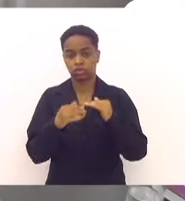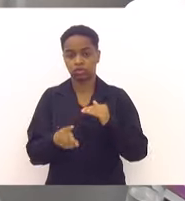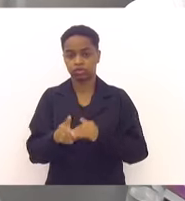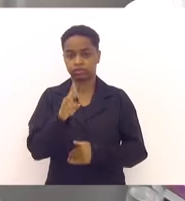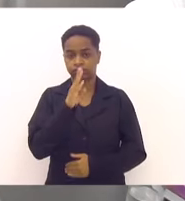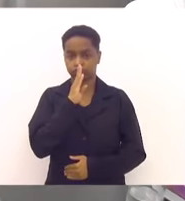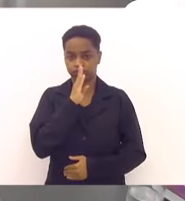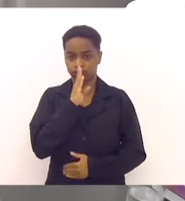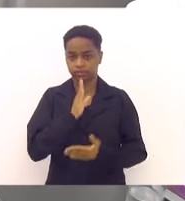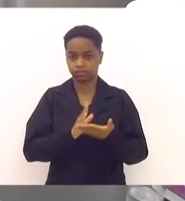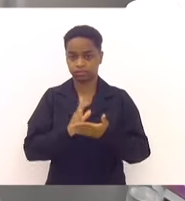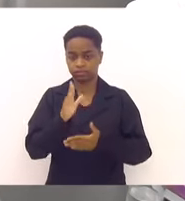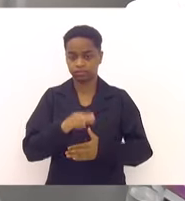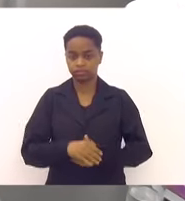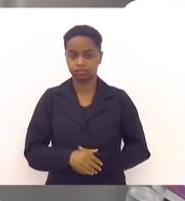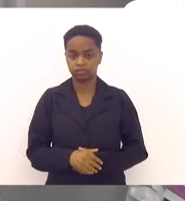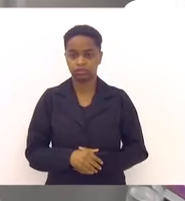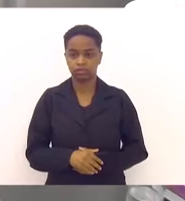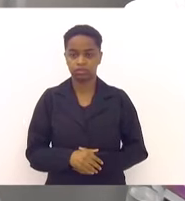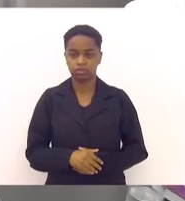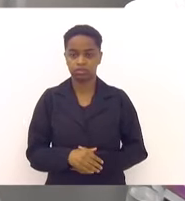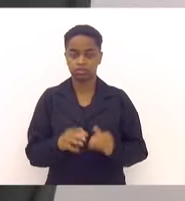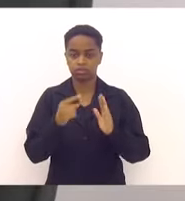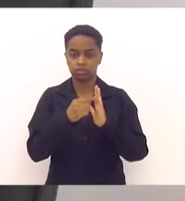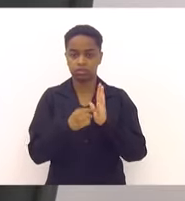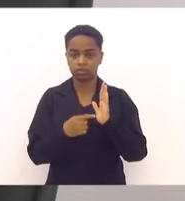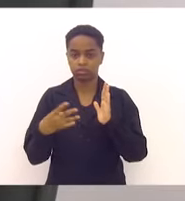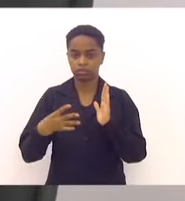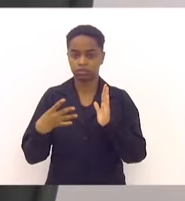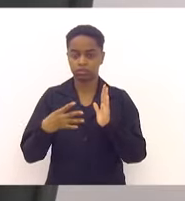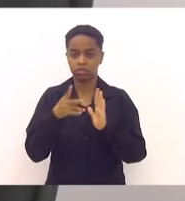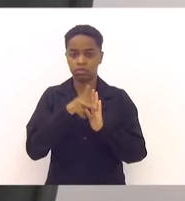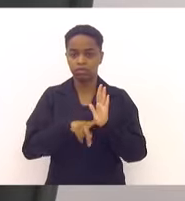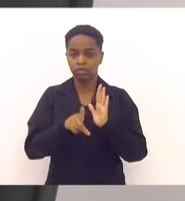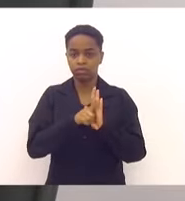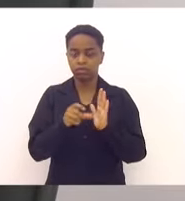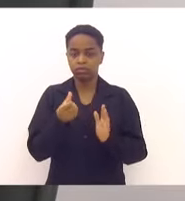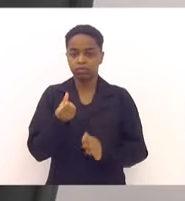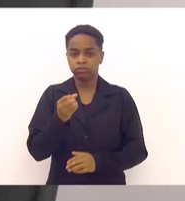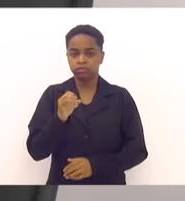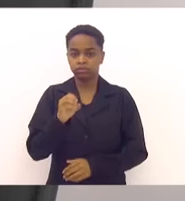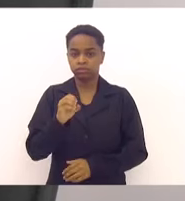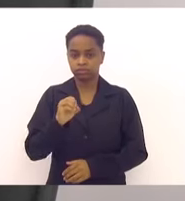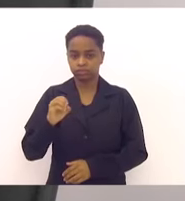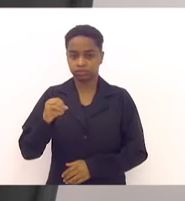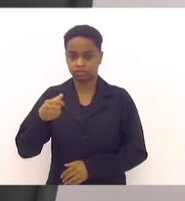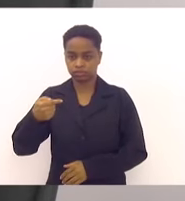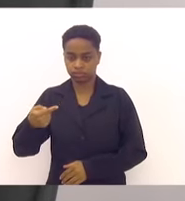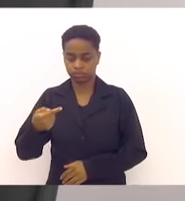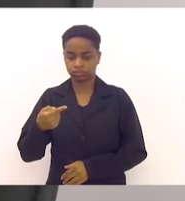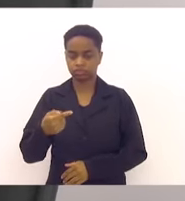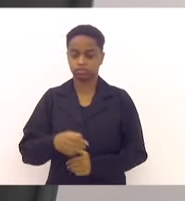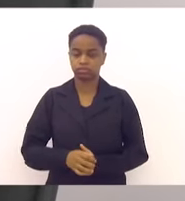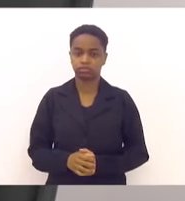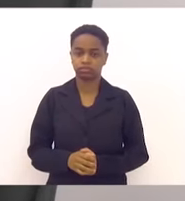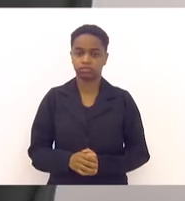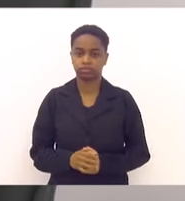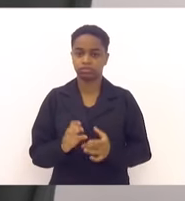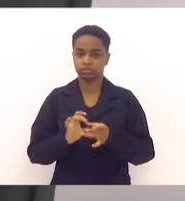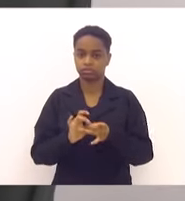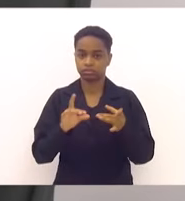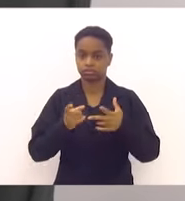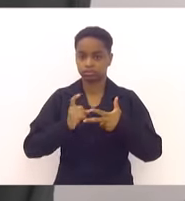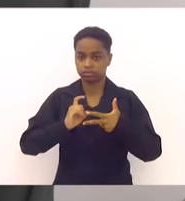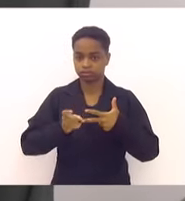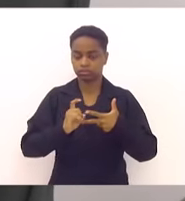aprovam, permaneçam como estão, aprovado. Item 4 da pauta, o PL 6.722, de autoria do deputado Noel de Carvalho, que autoriza o Poder